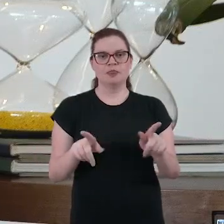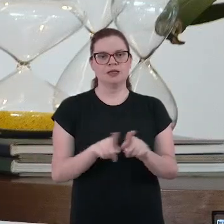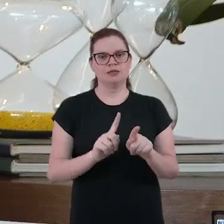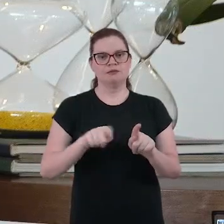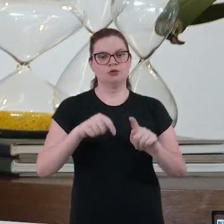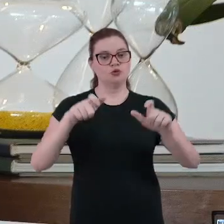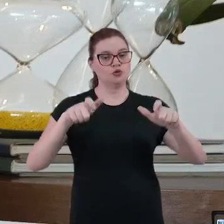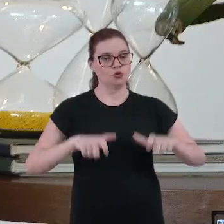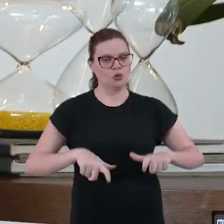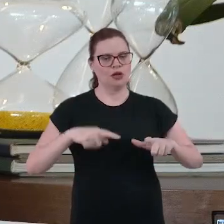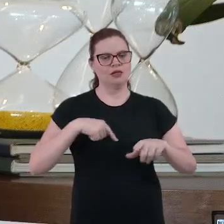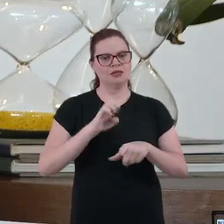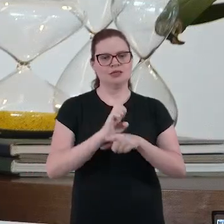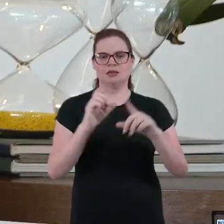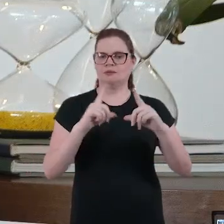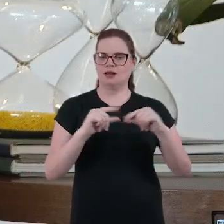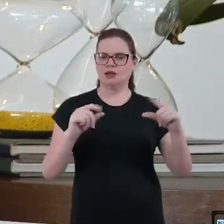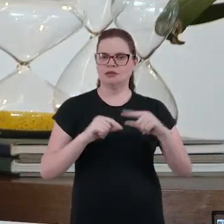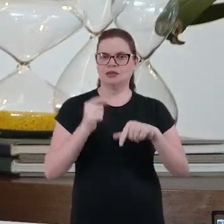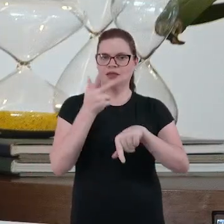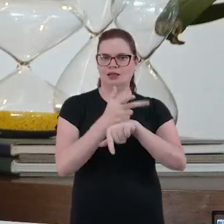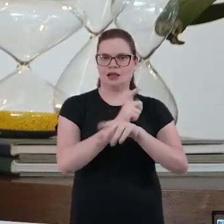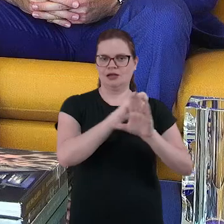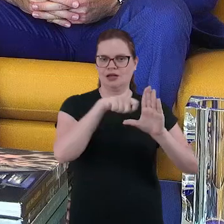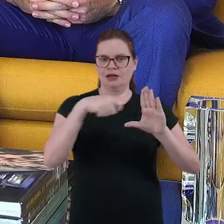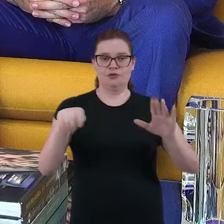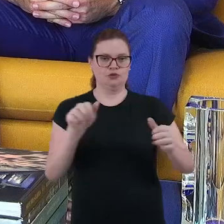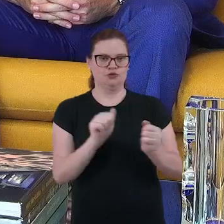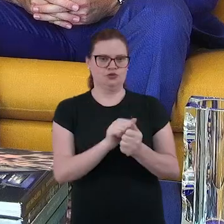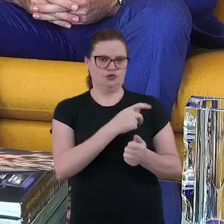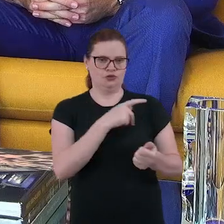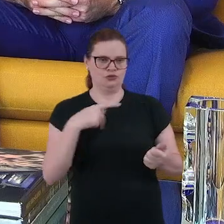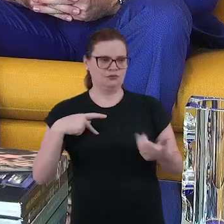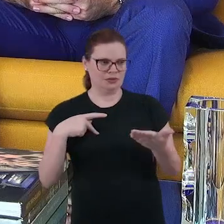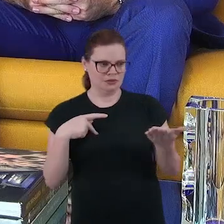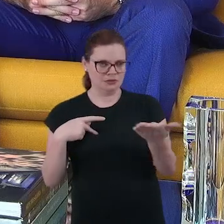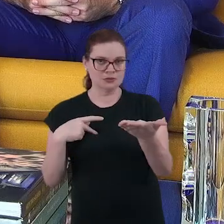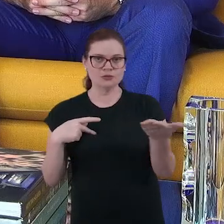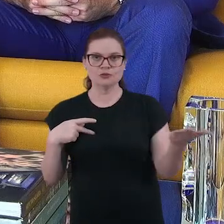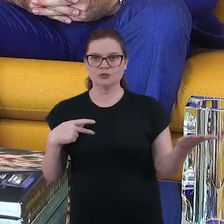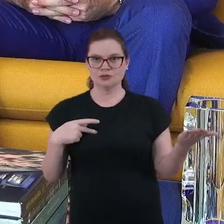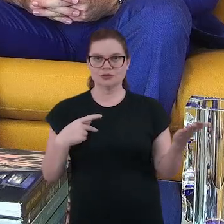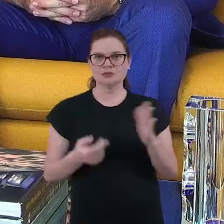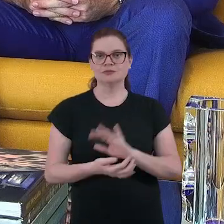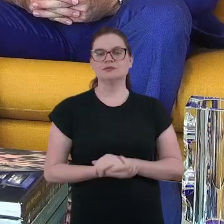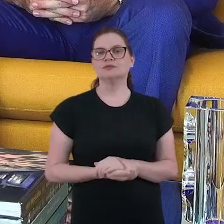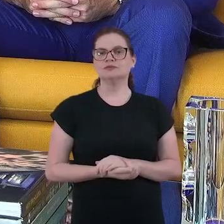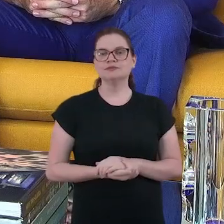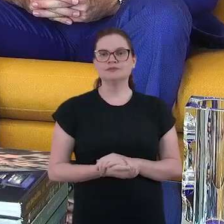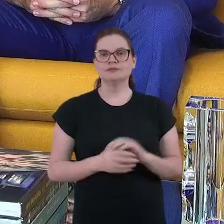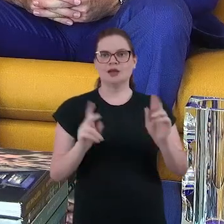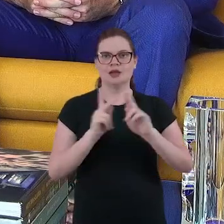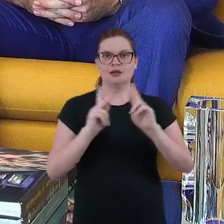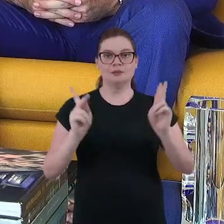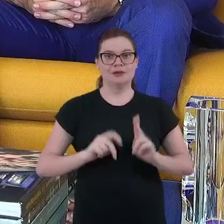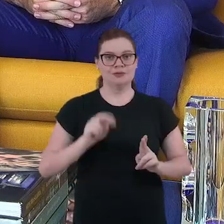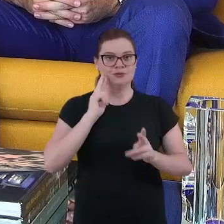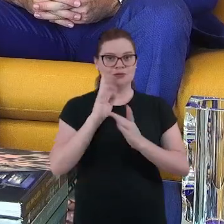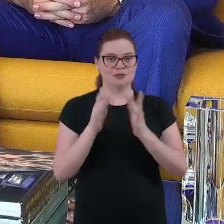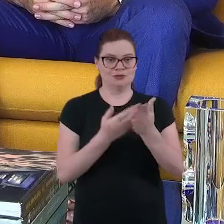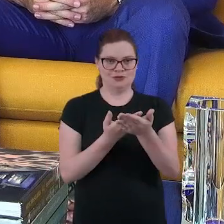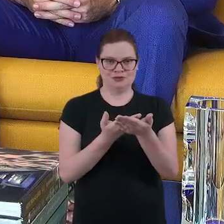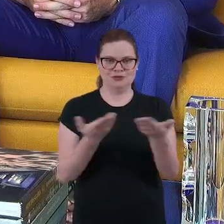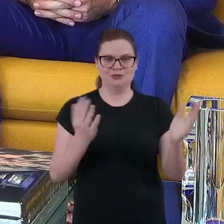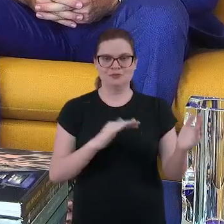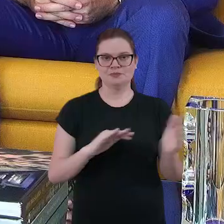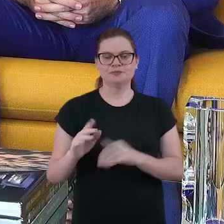aqui gravando também em Brasília com a participação dos pastores Edilson Rocha. A paz do Senhor Jesus. Pastor Isaías